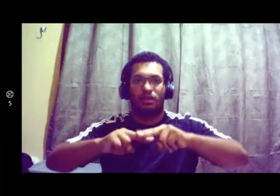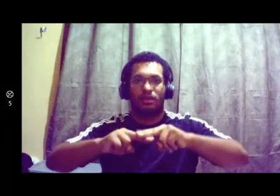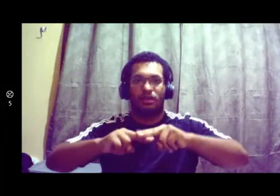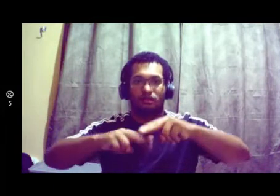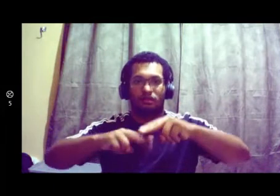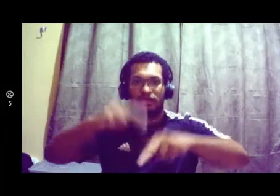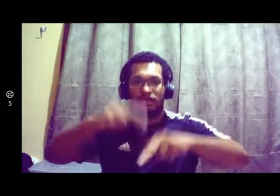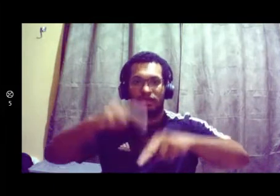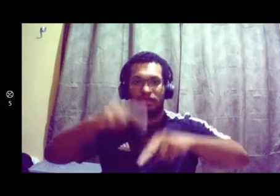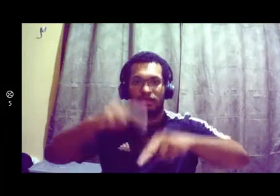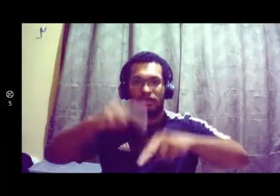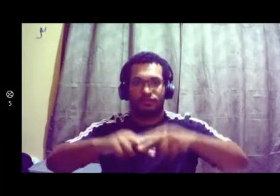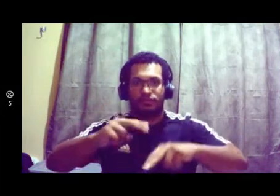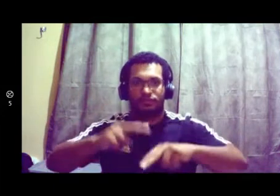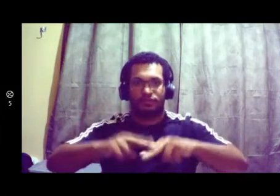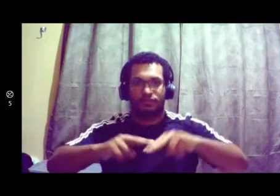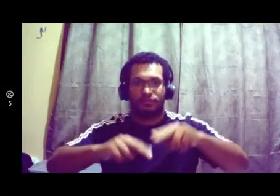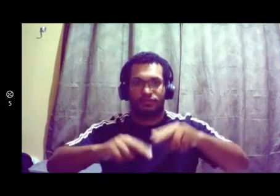Então faz assim,